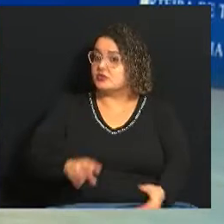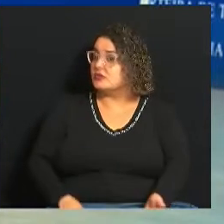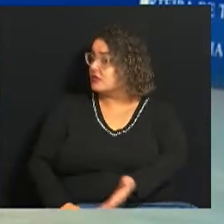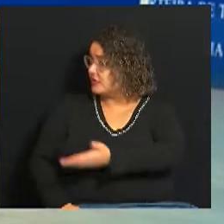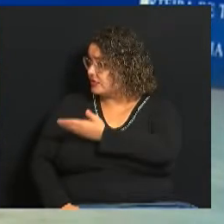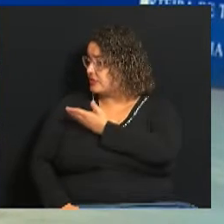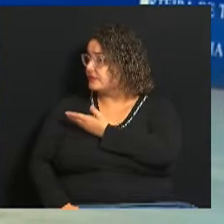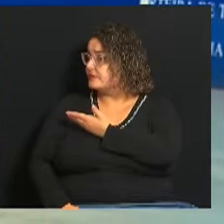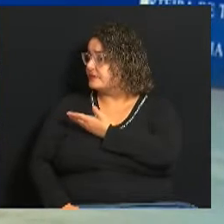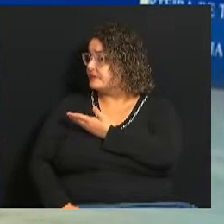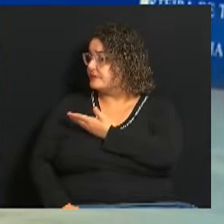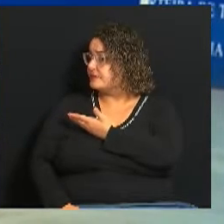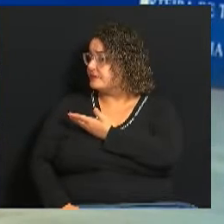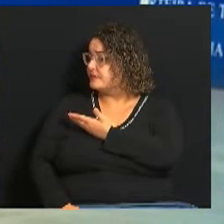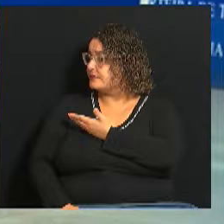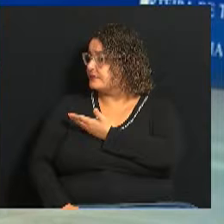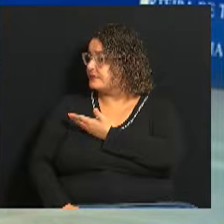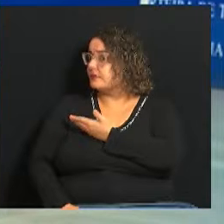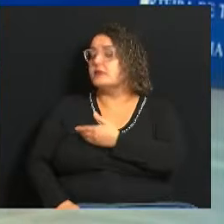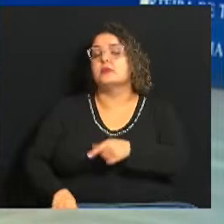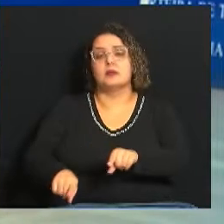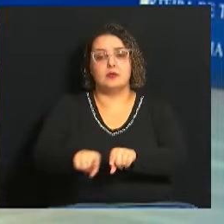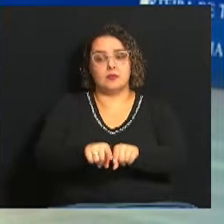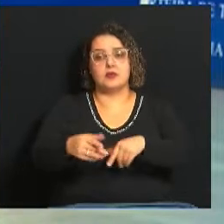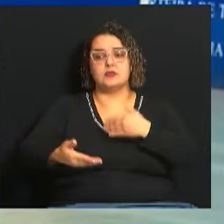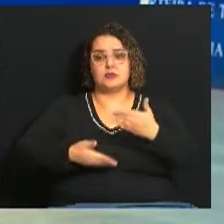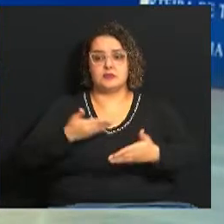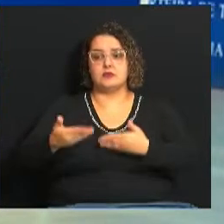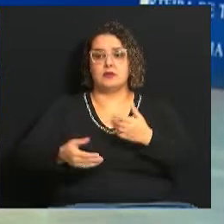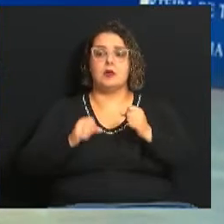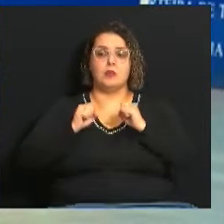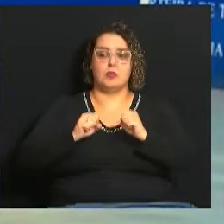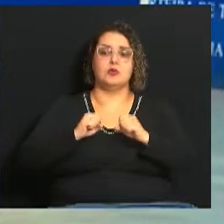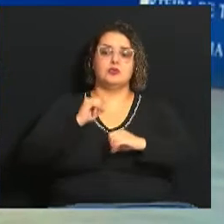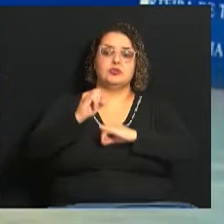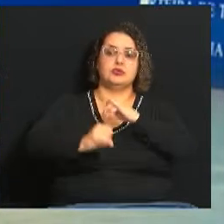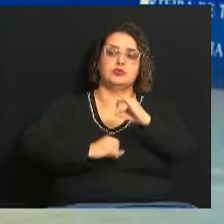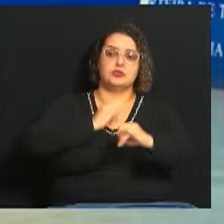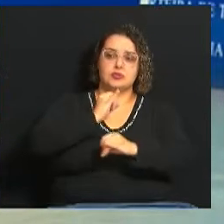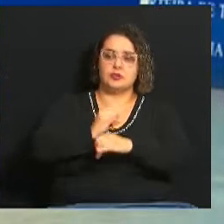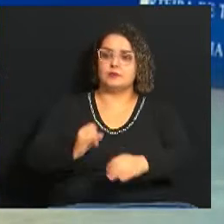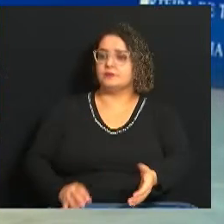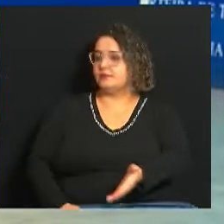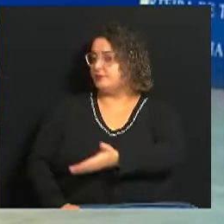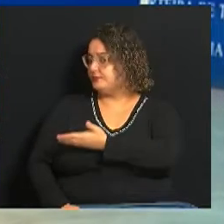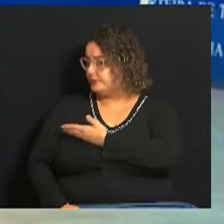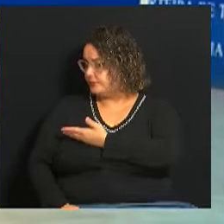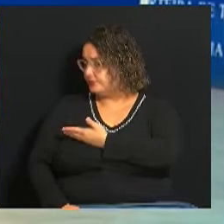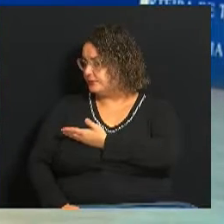Os serviços do CEPAT também podem ser acessados via internet através do site